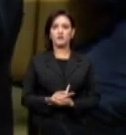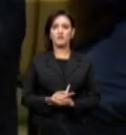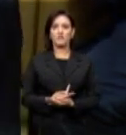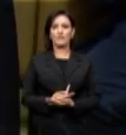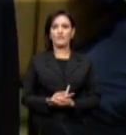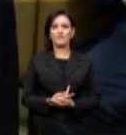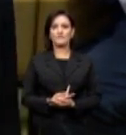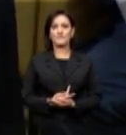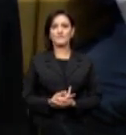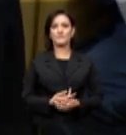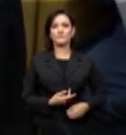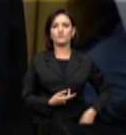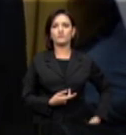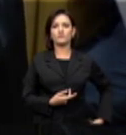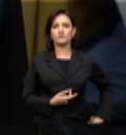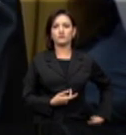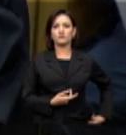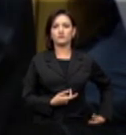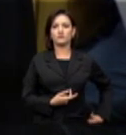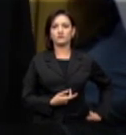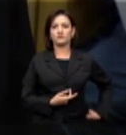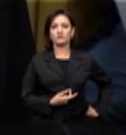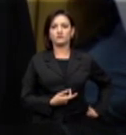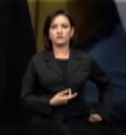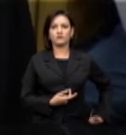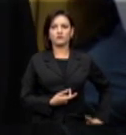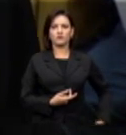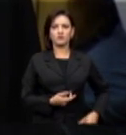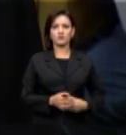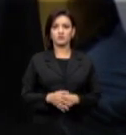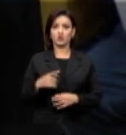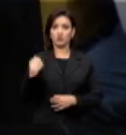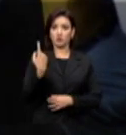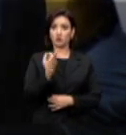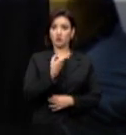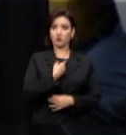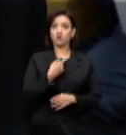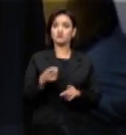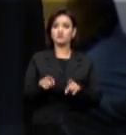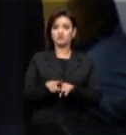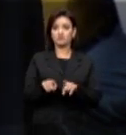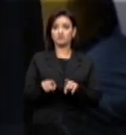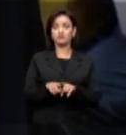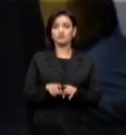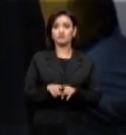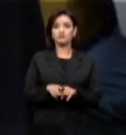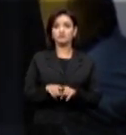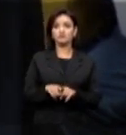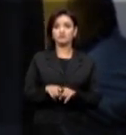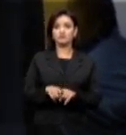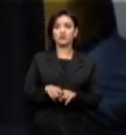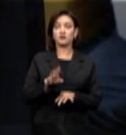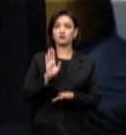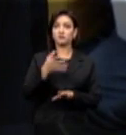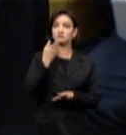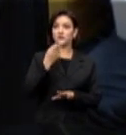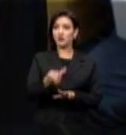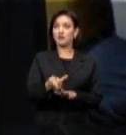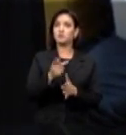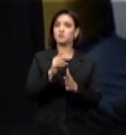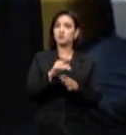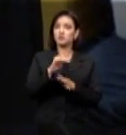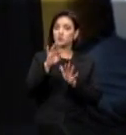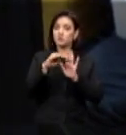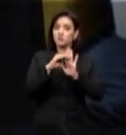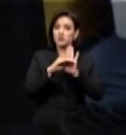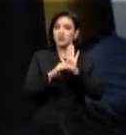do artigo 170 da Constituição Federal. Nós ratificamos integralmente os termos da petição inicial,